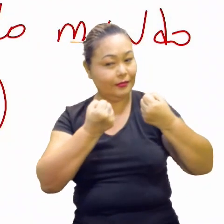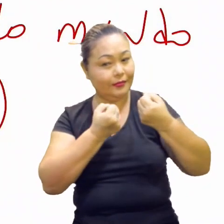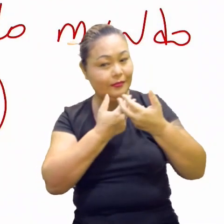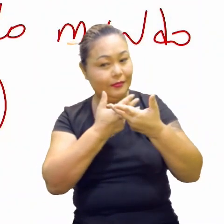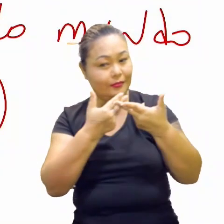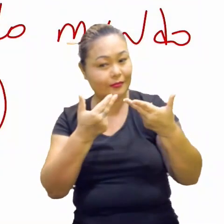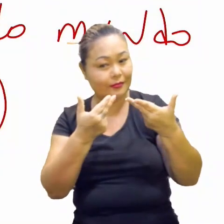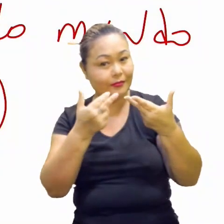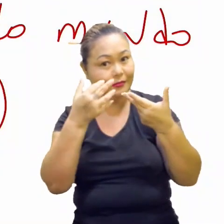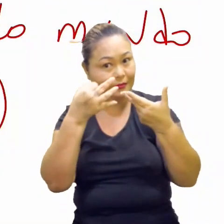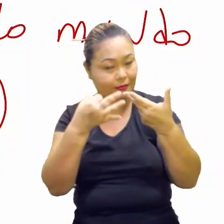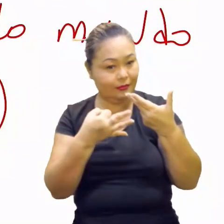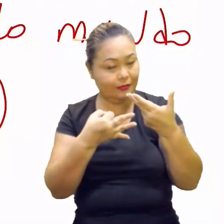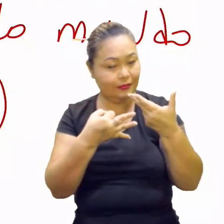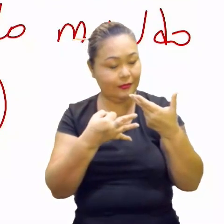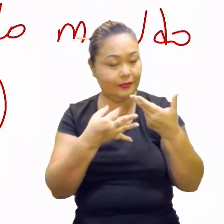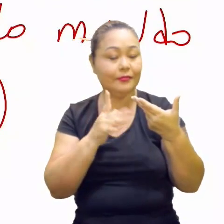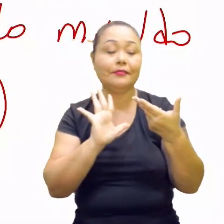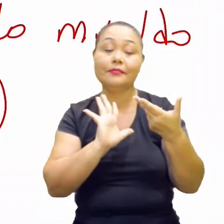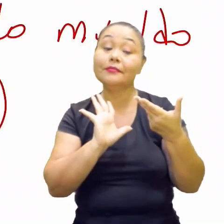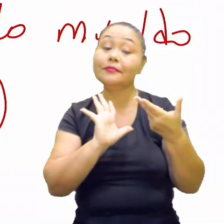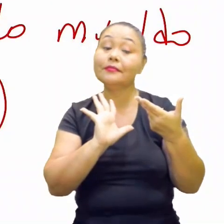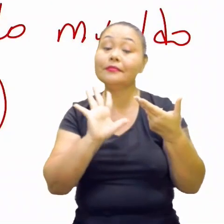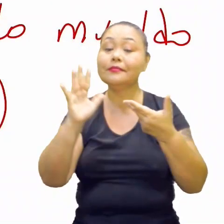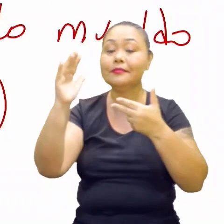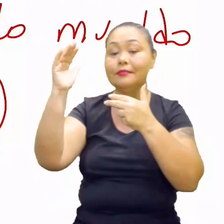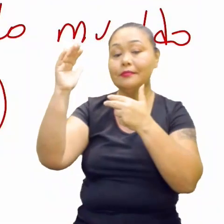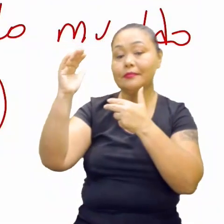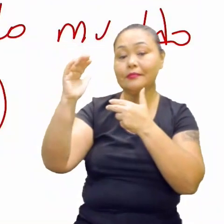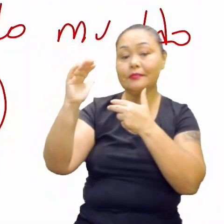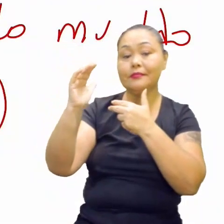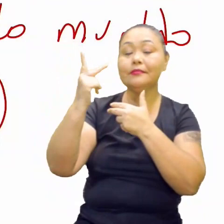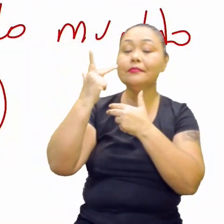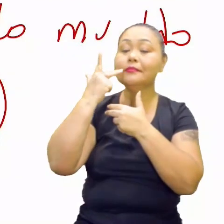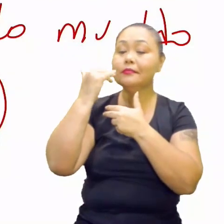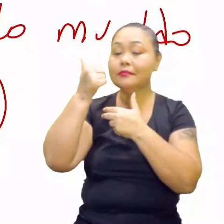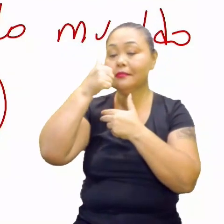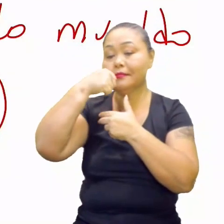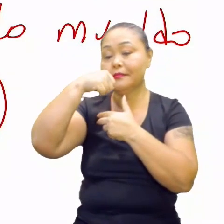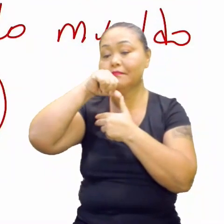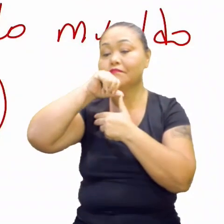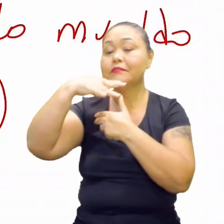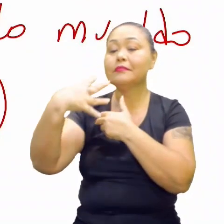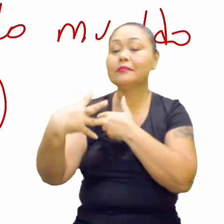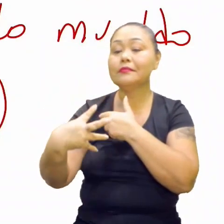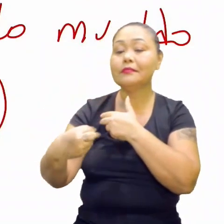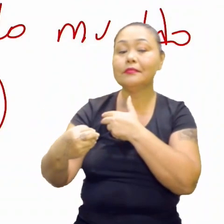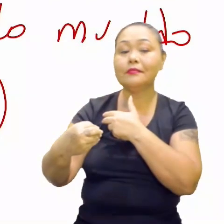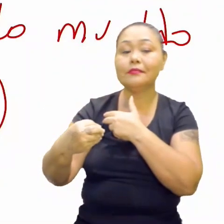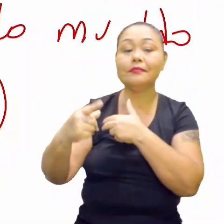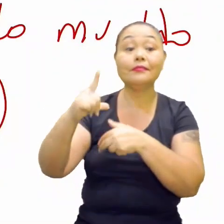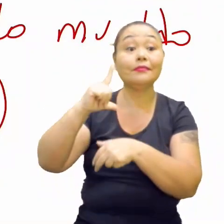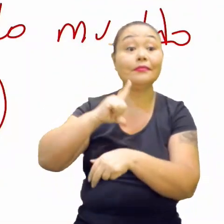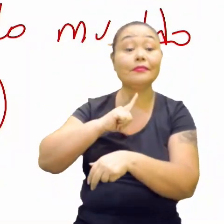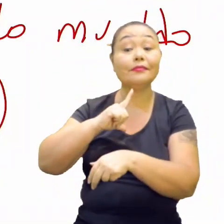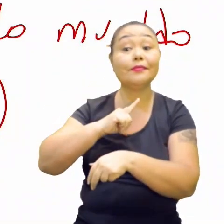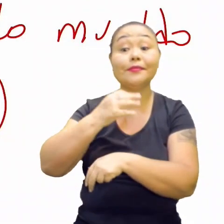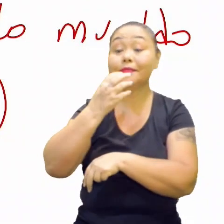certo? Aí eu tenho o pai, tenho a mãe, tenho os filhos e, de quebra, o